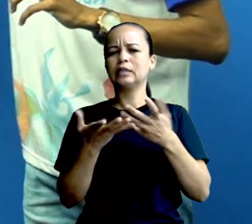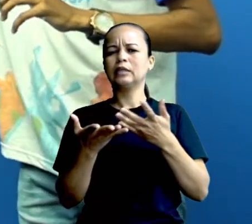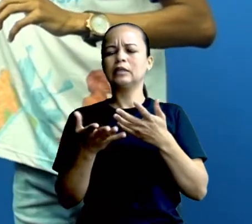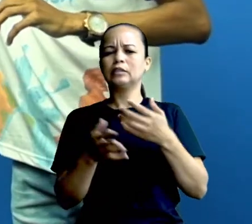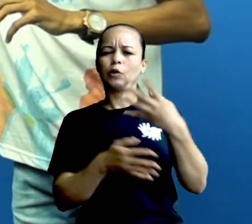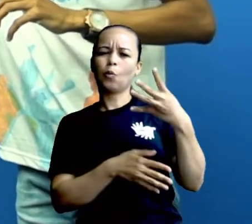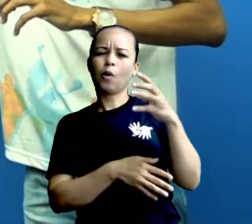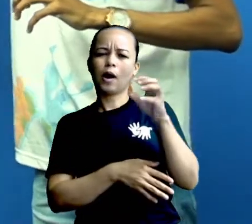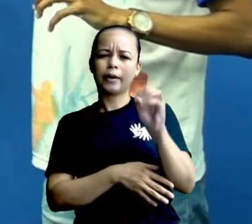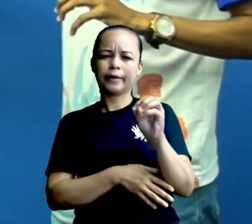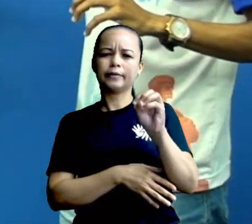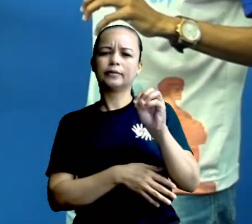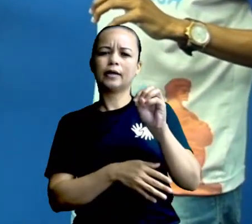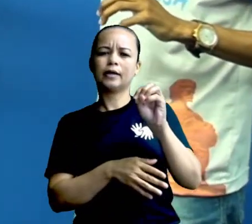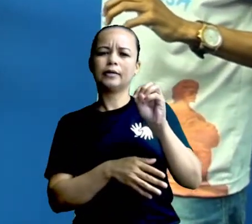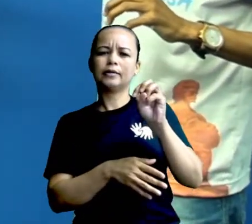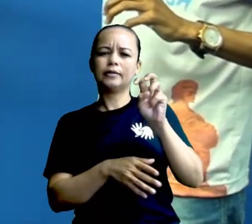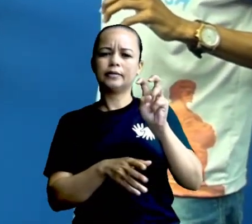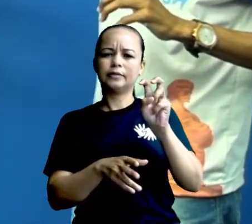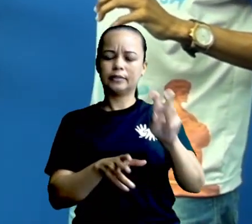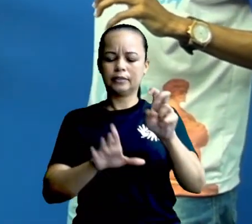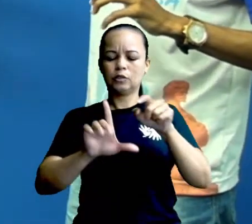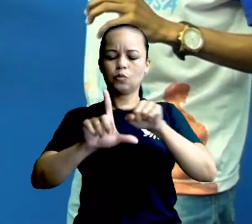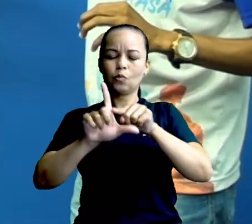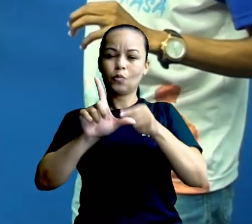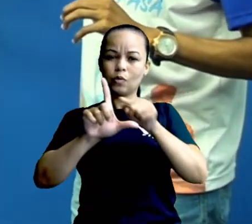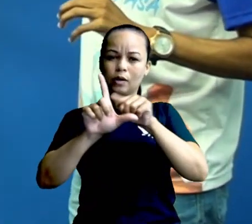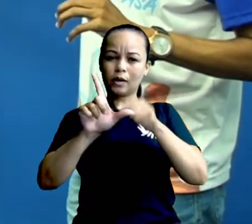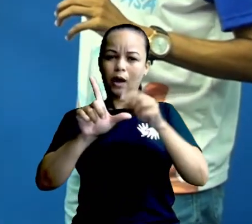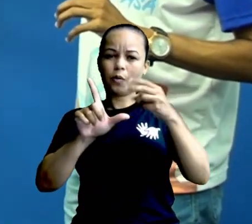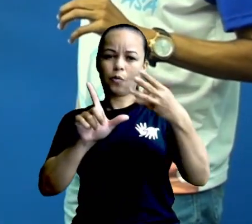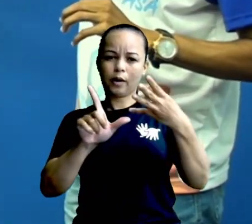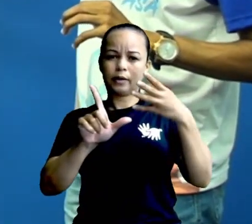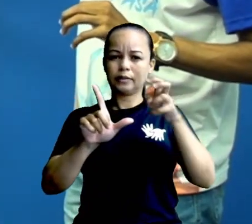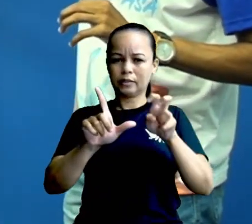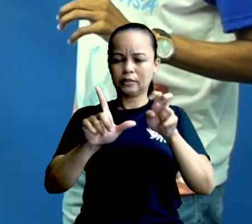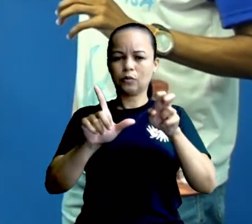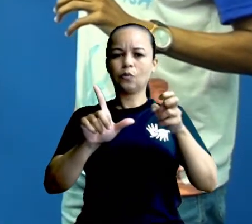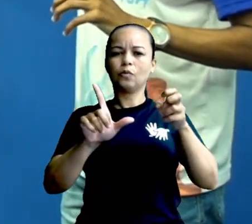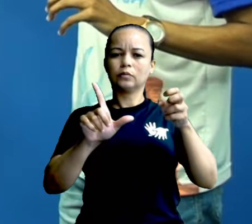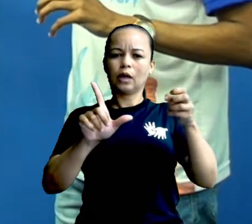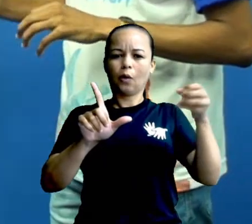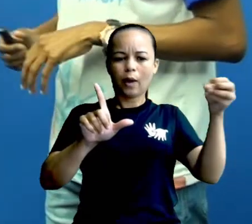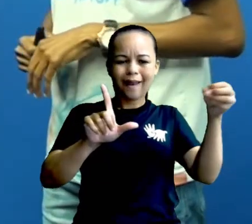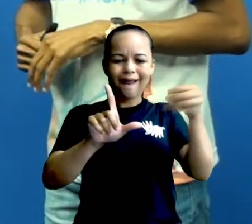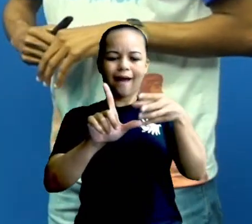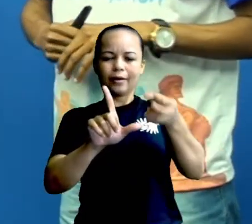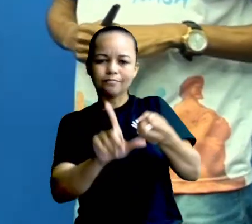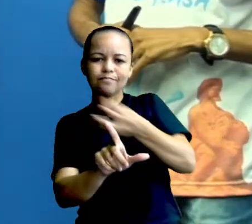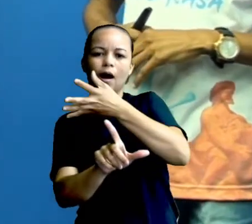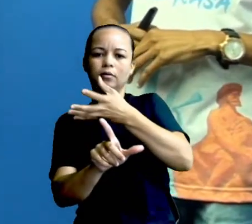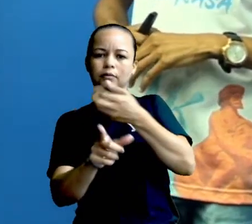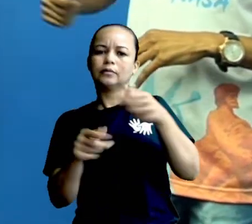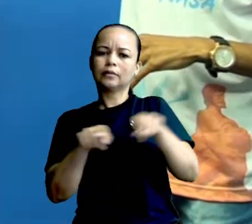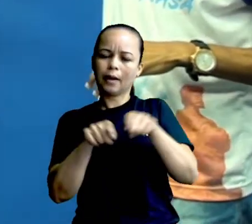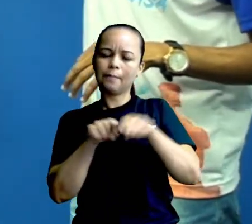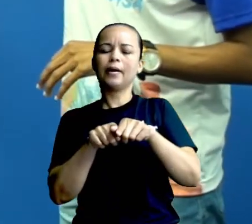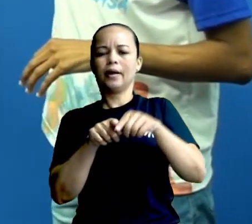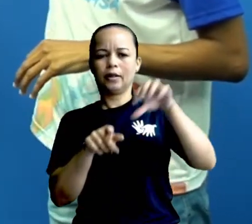aqui com um ângulo de 45 graus, sairia também um ângulo de reflexão 45 graus. E se